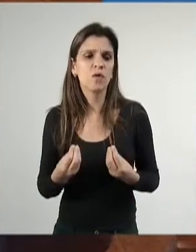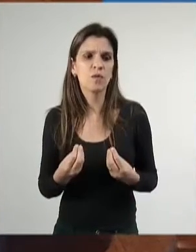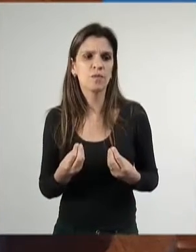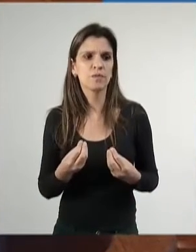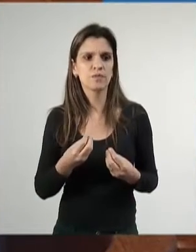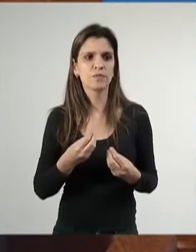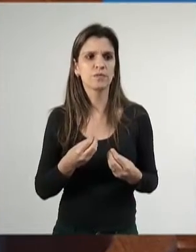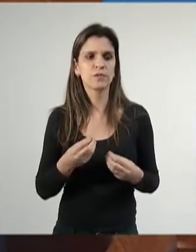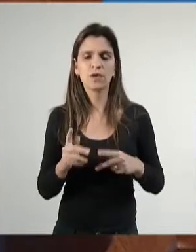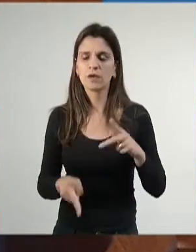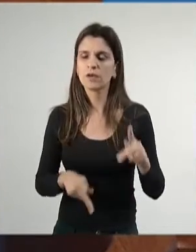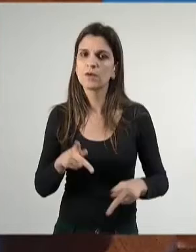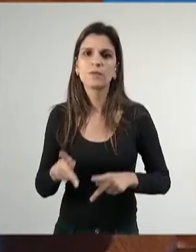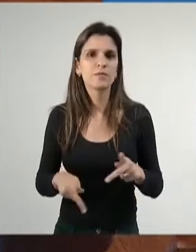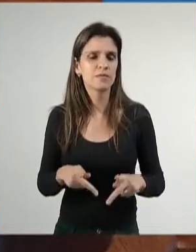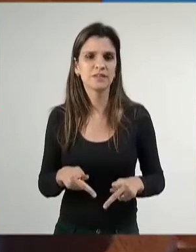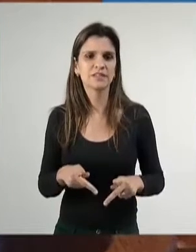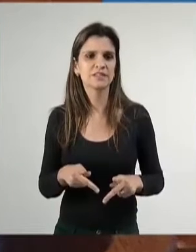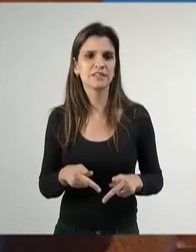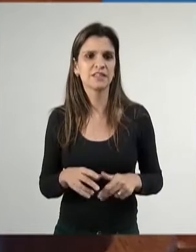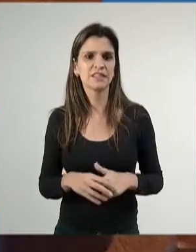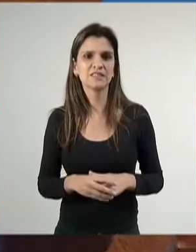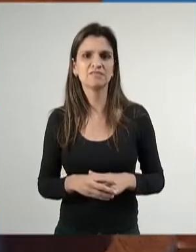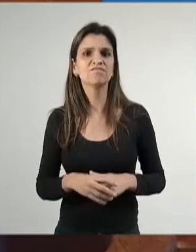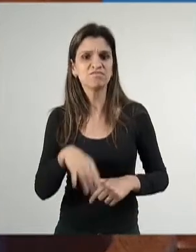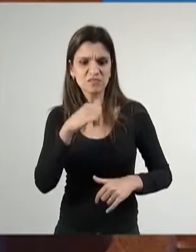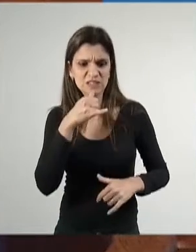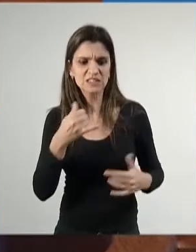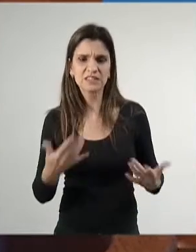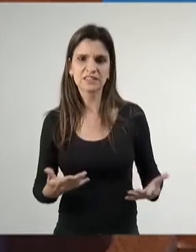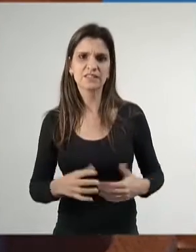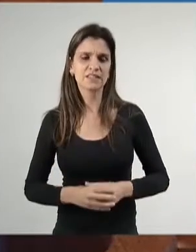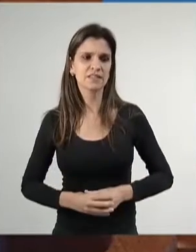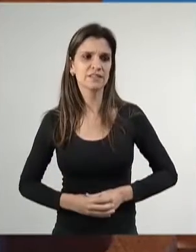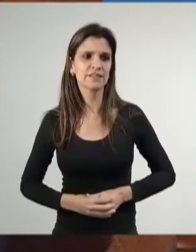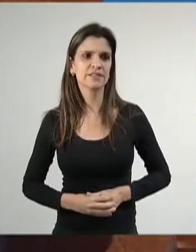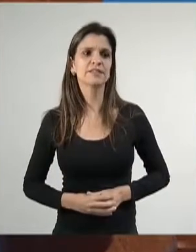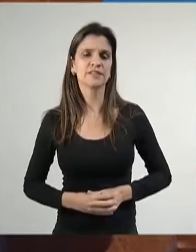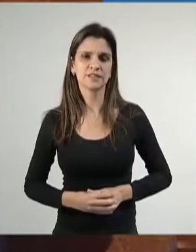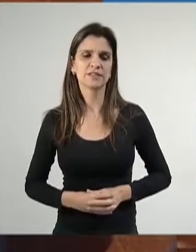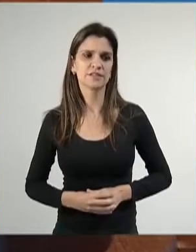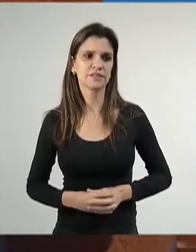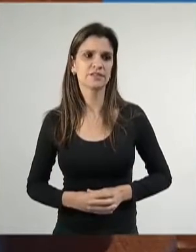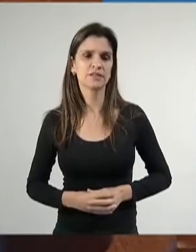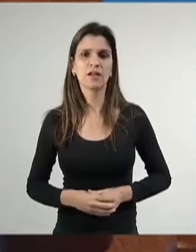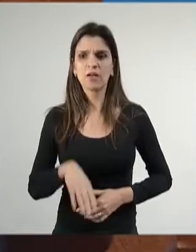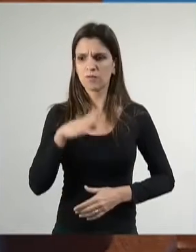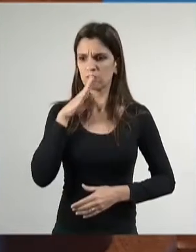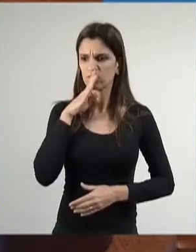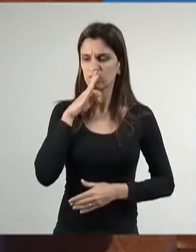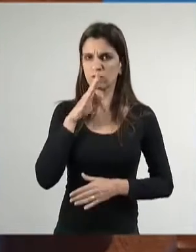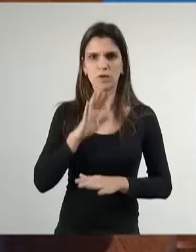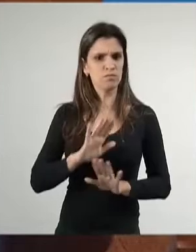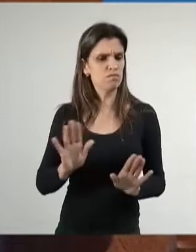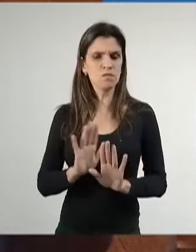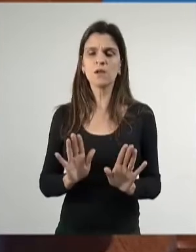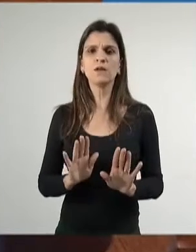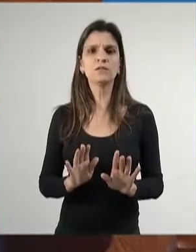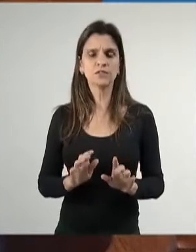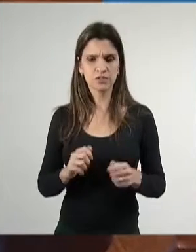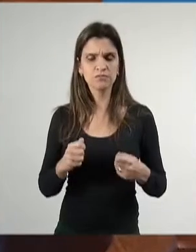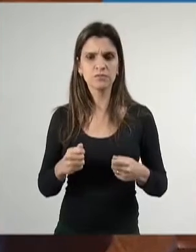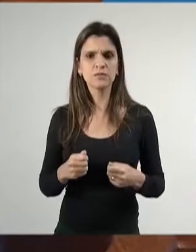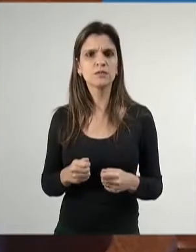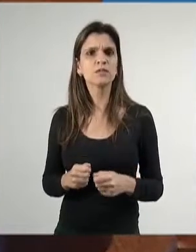de energia. Isso tem que ficar muito claro. E não adianta a gente ficar quieto em relação a isso. Não podemos temer, temos que ir